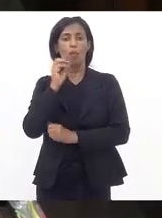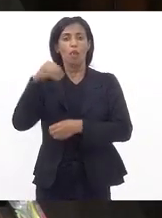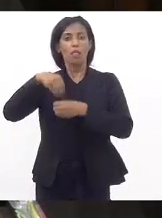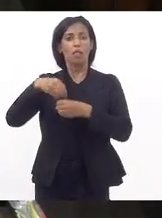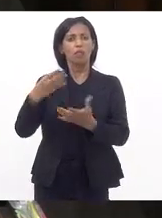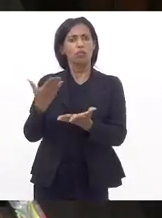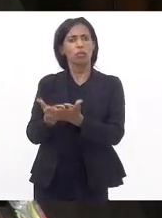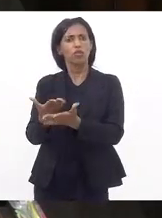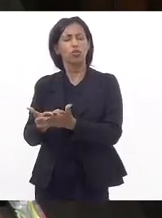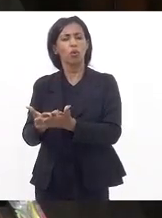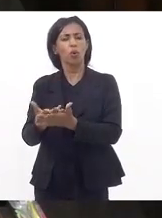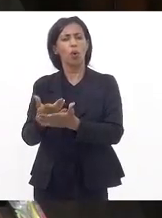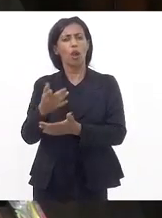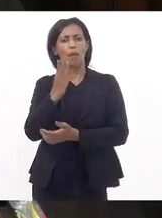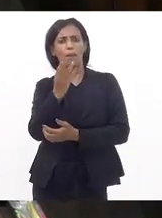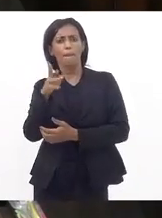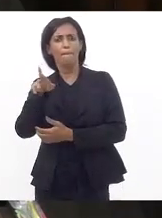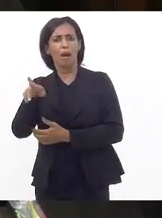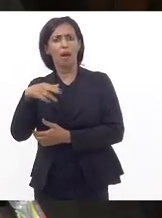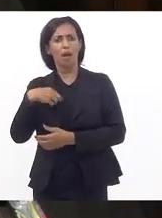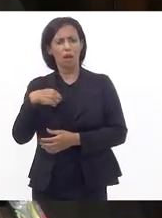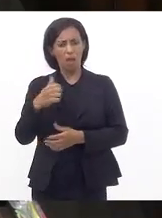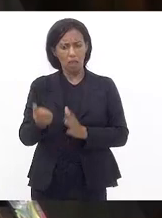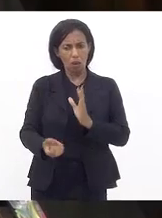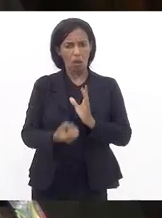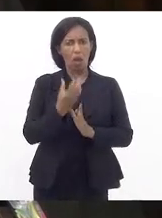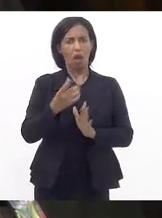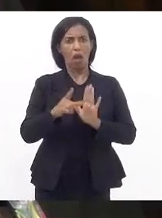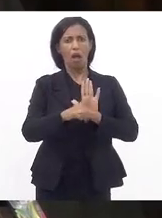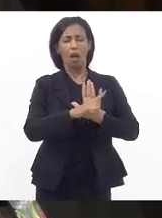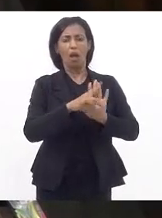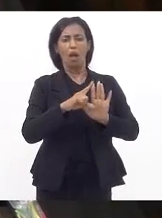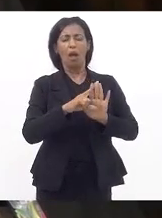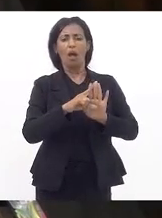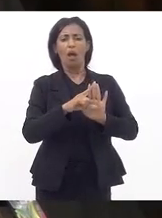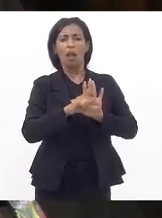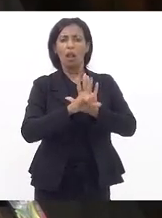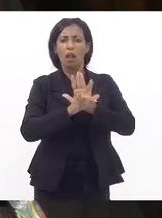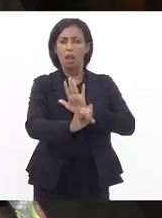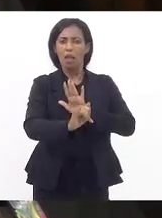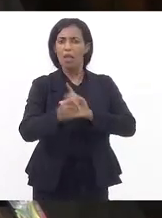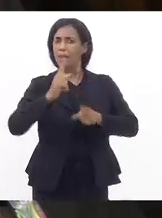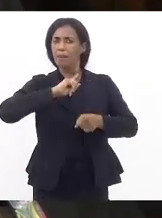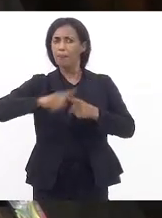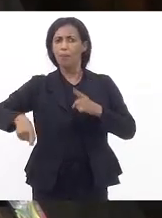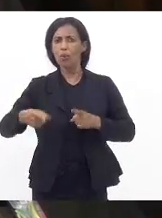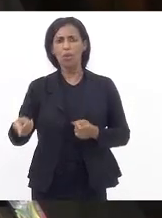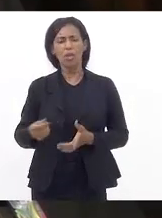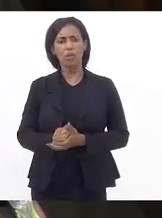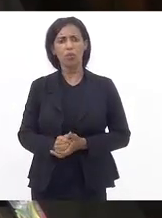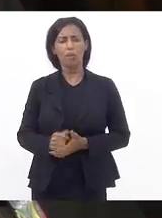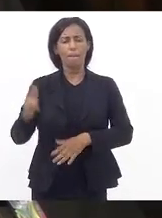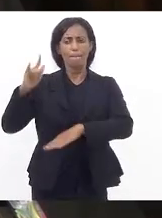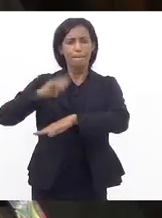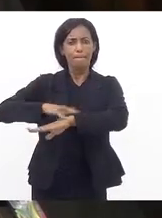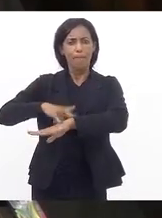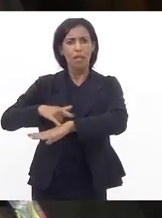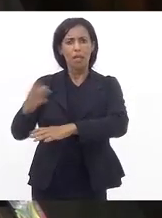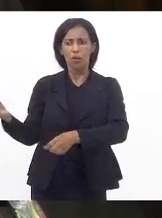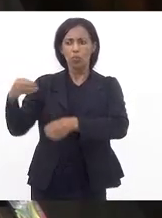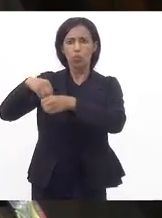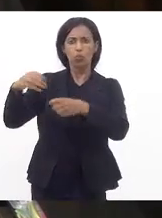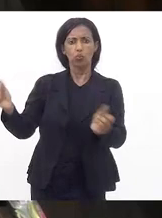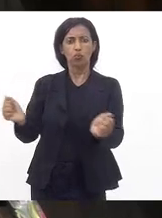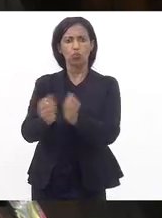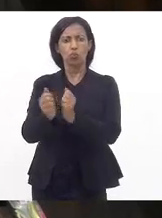eu sou autor do projeto de lei que proíba que proíbe as escolas públicas e privadas a ter banheiro unissex